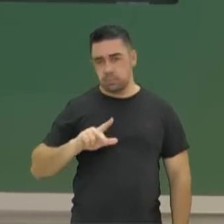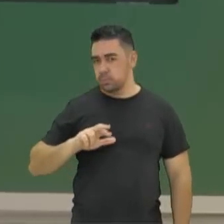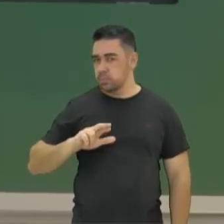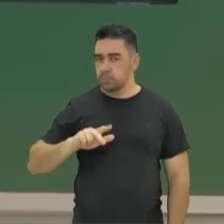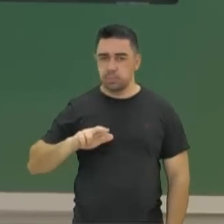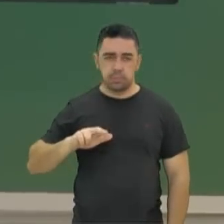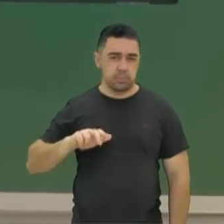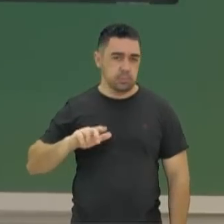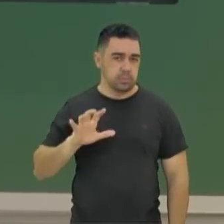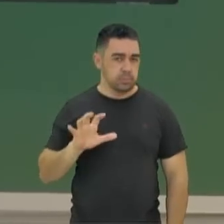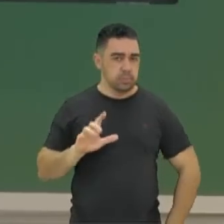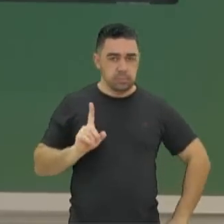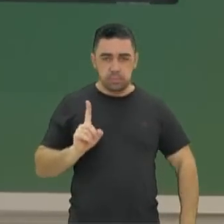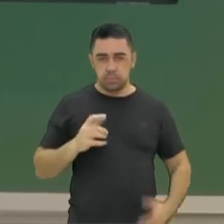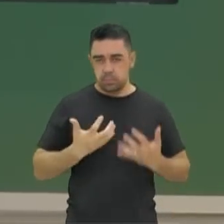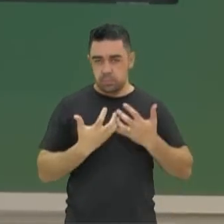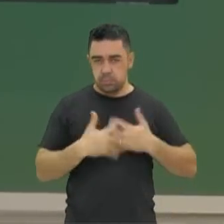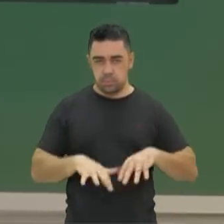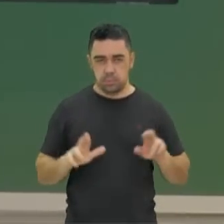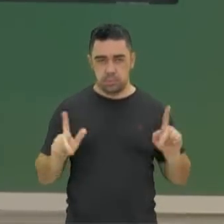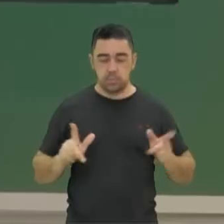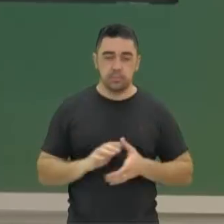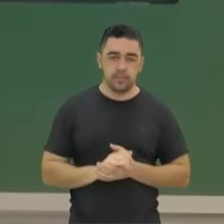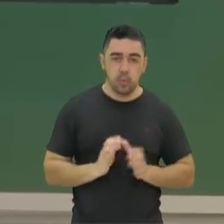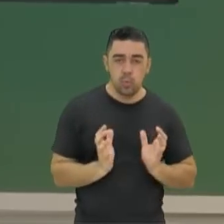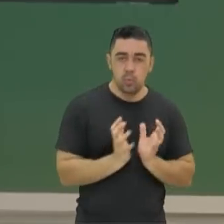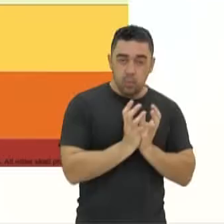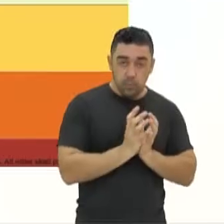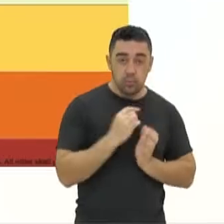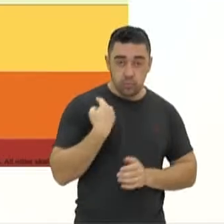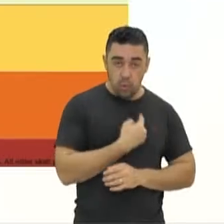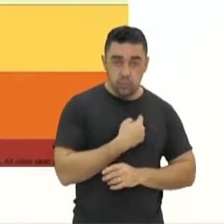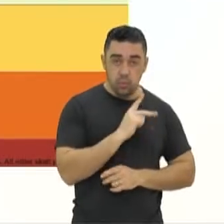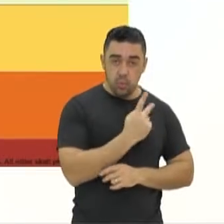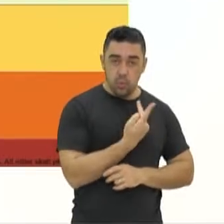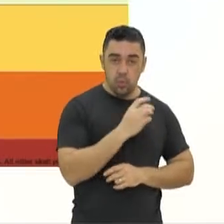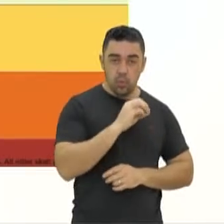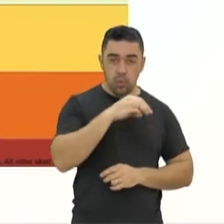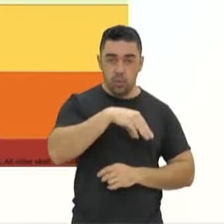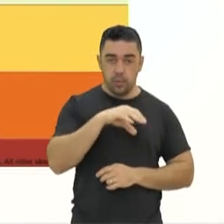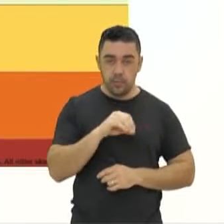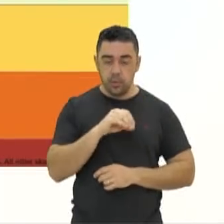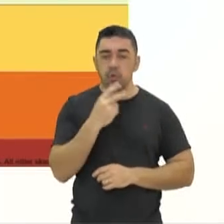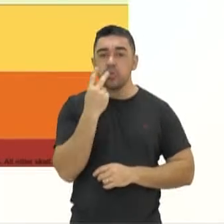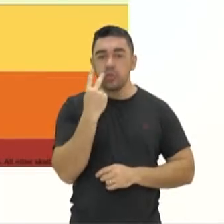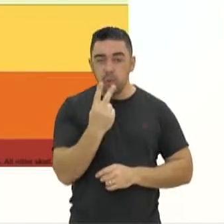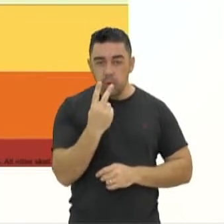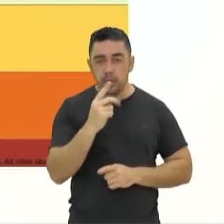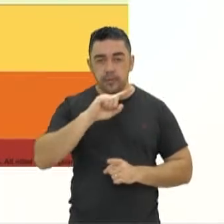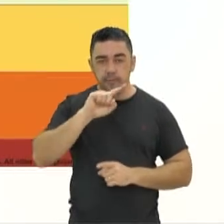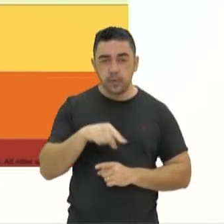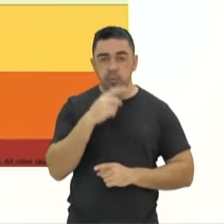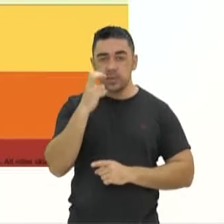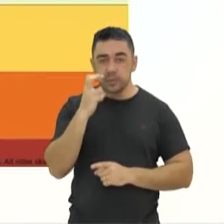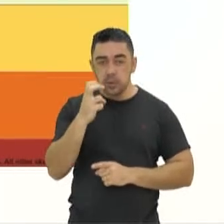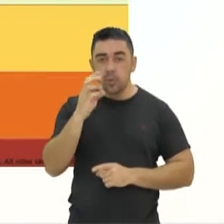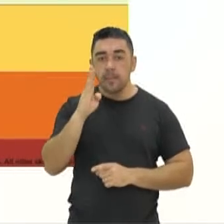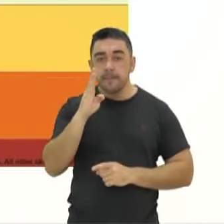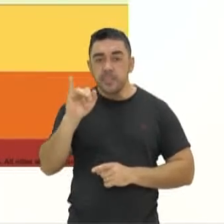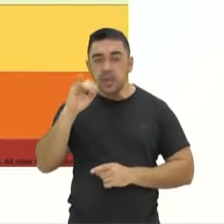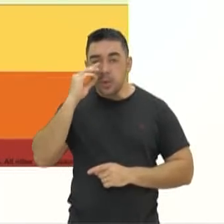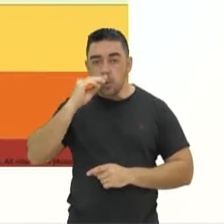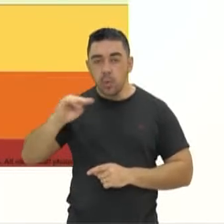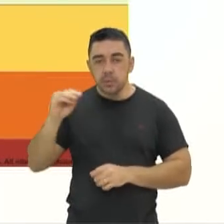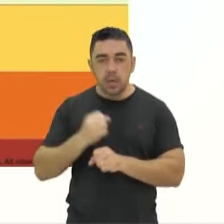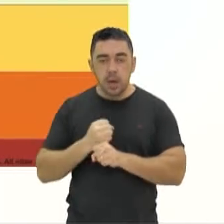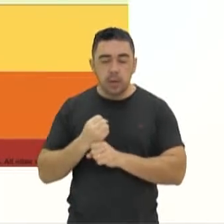somos humanos, e não é assim. O grupo Homo, que é o nosso grupo, surgiu há cerca de 2,5 bilhões de anos atrás.